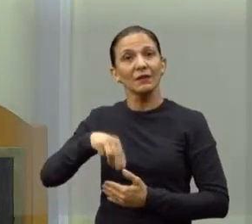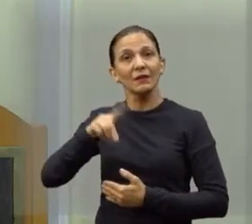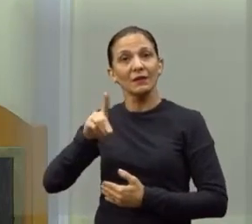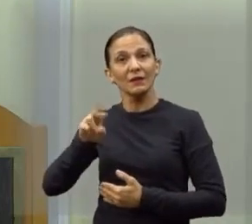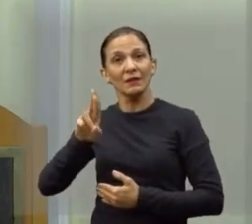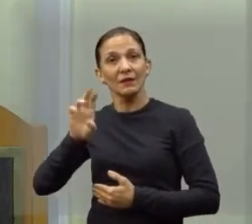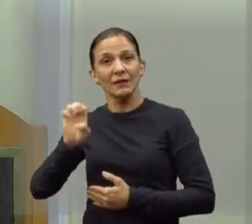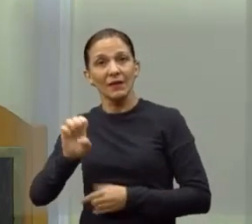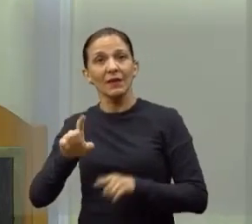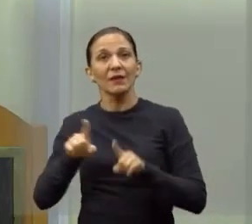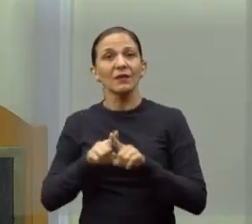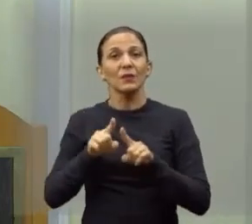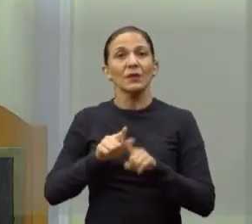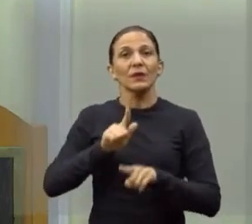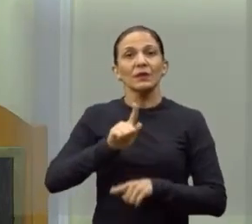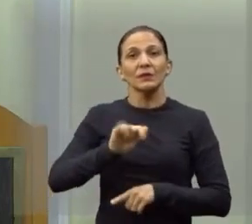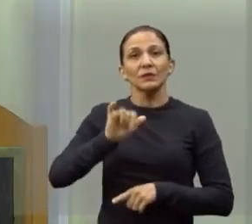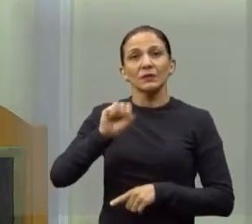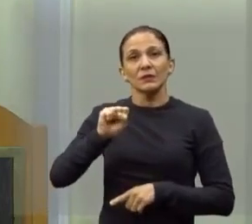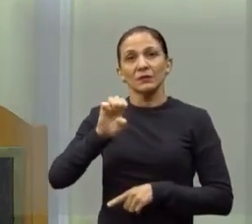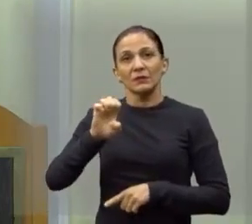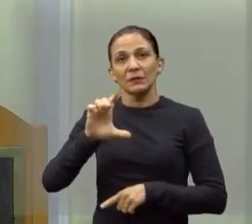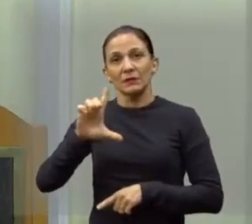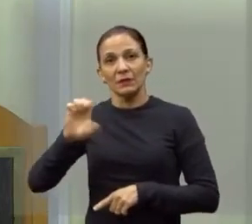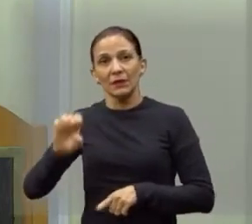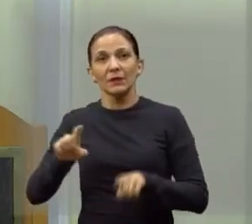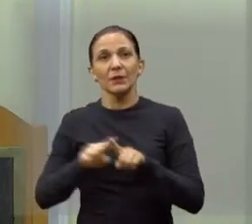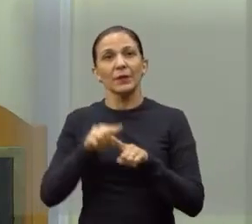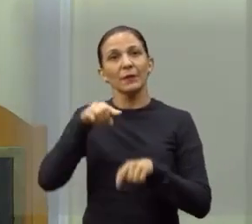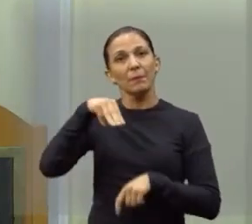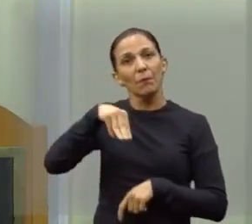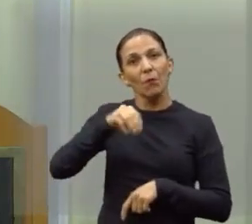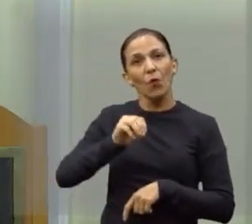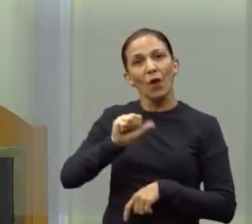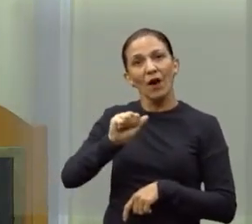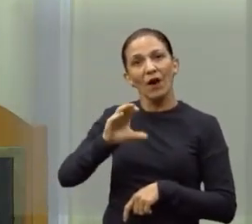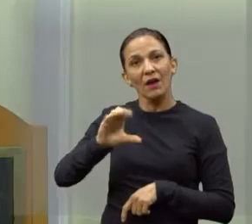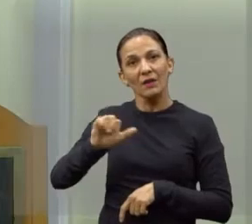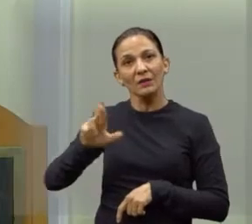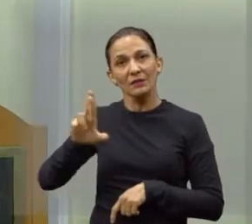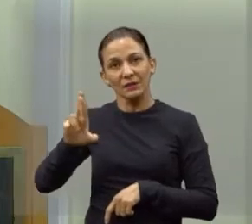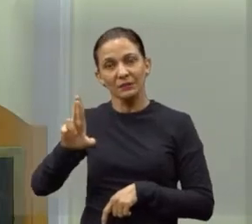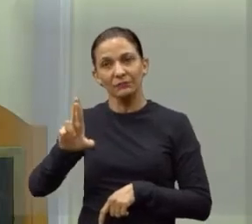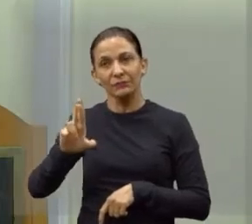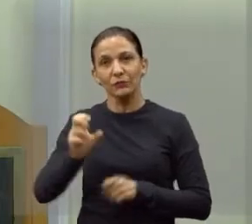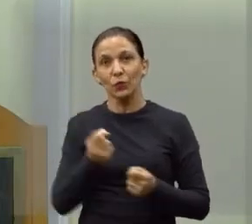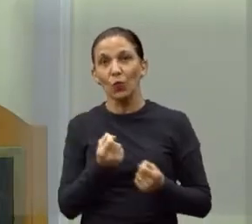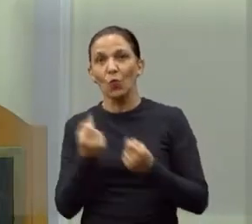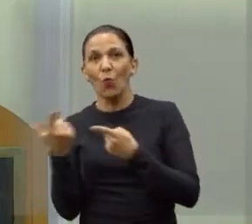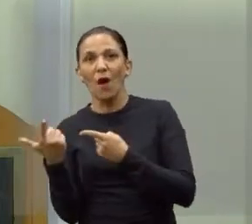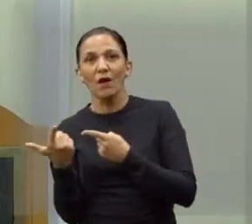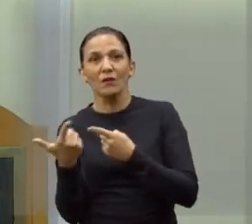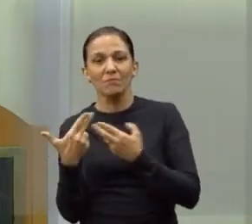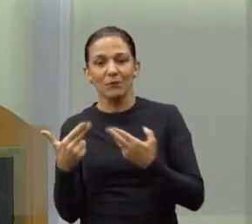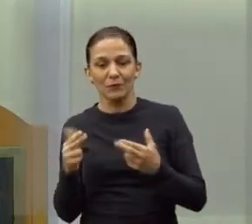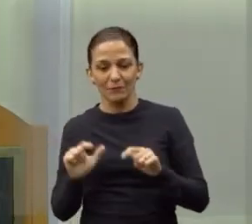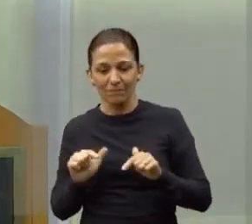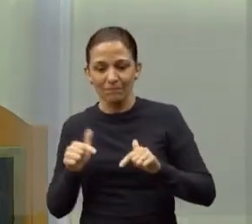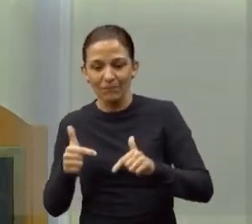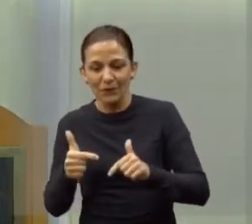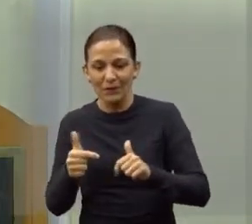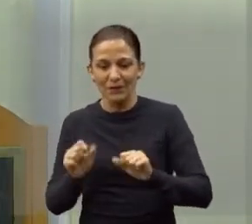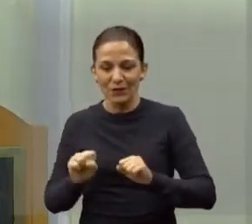Gisele e o Moacir por essa dedicação. Doar algo, se dedicar a fazer